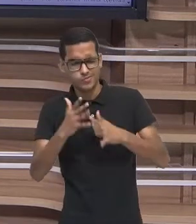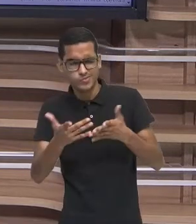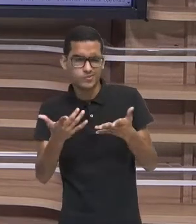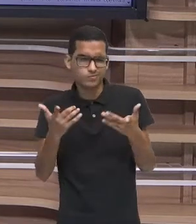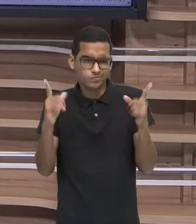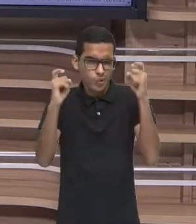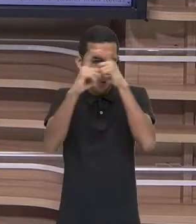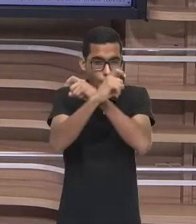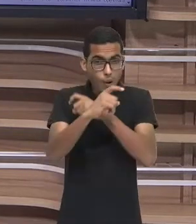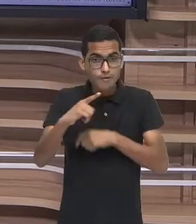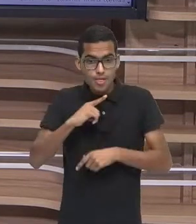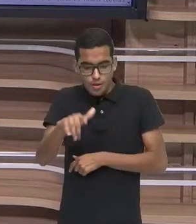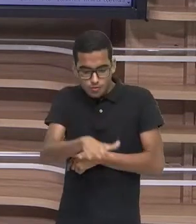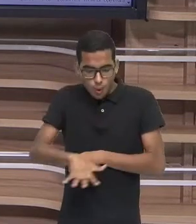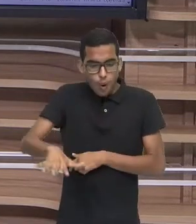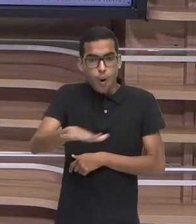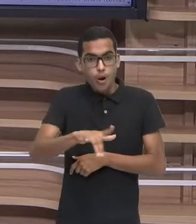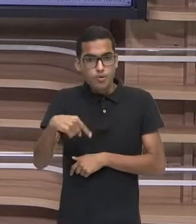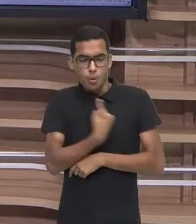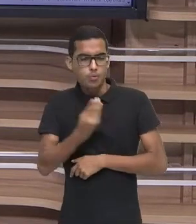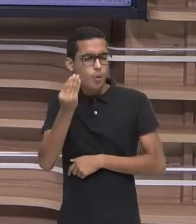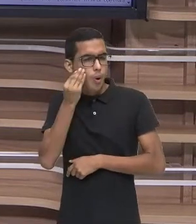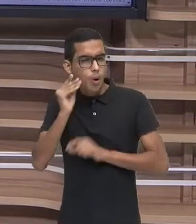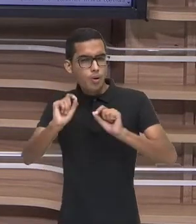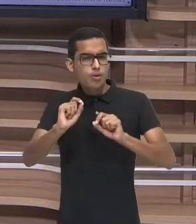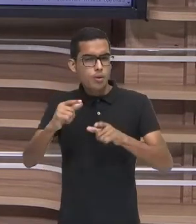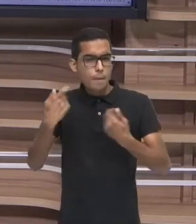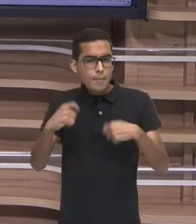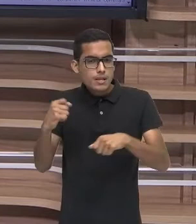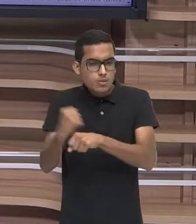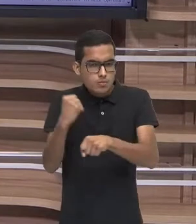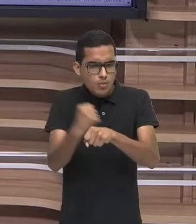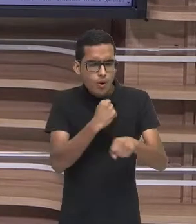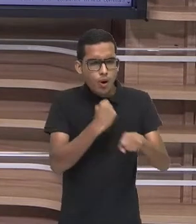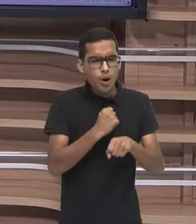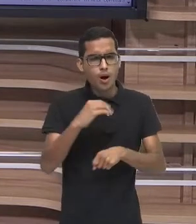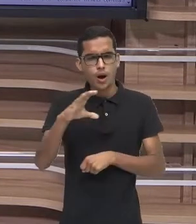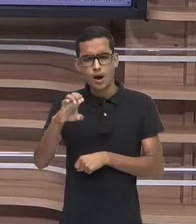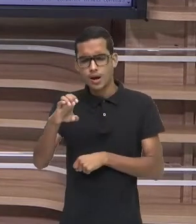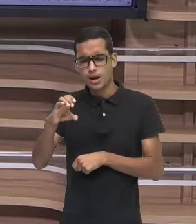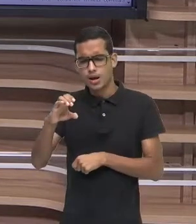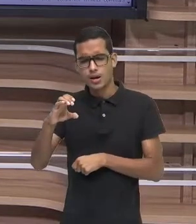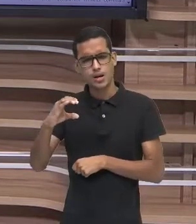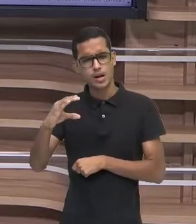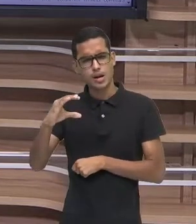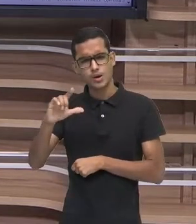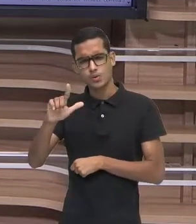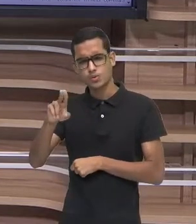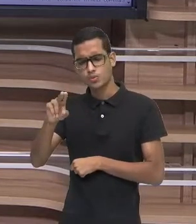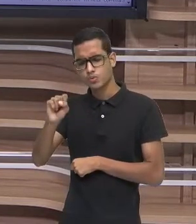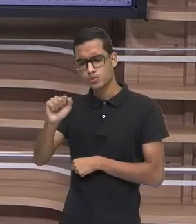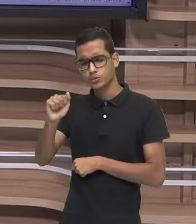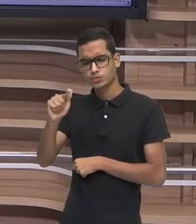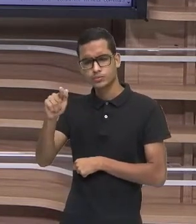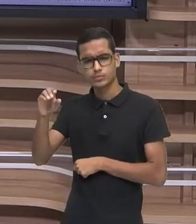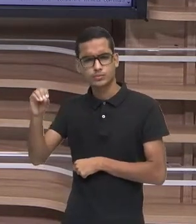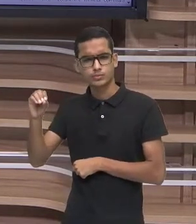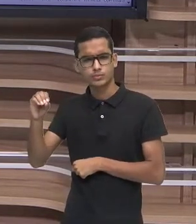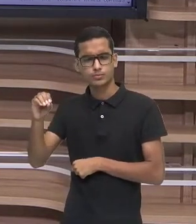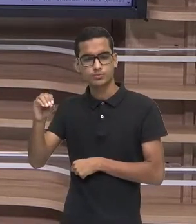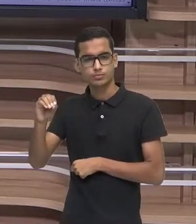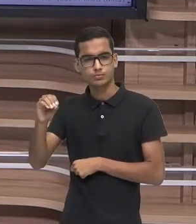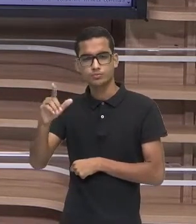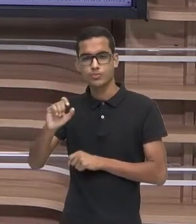existir áreas em que a gente observa que vai ser necessário a construção de eclusas. E o que vai ser essas